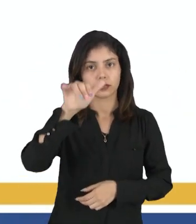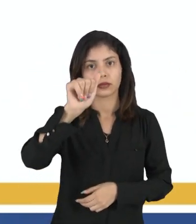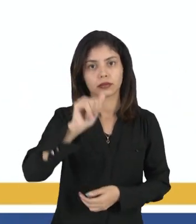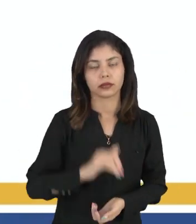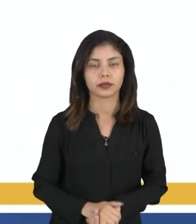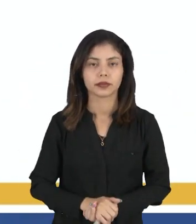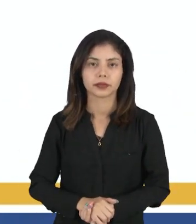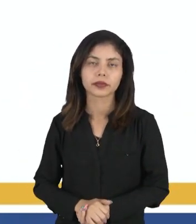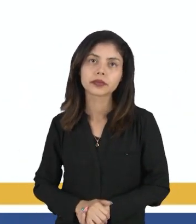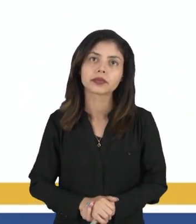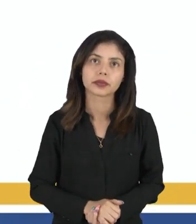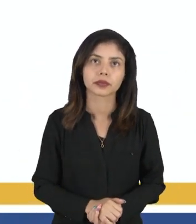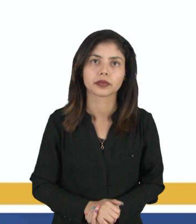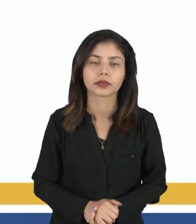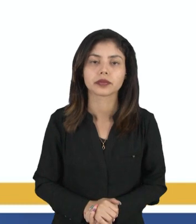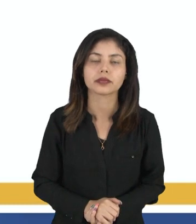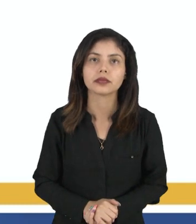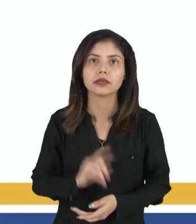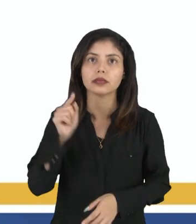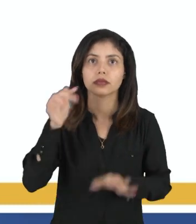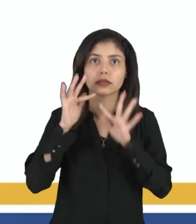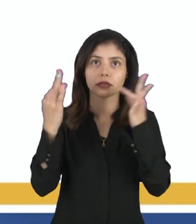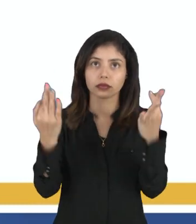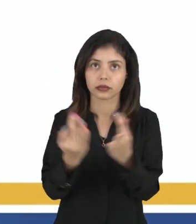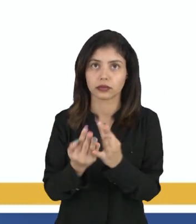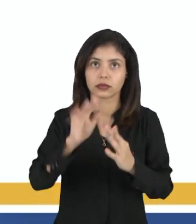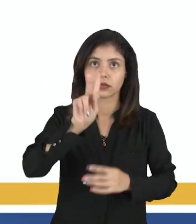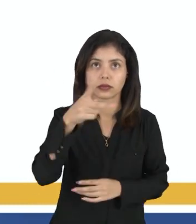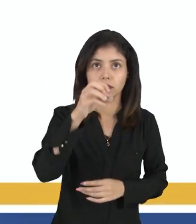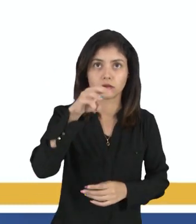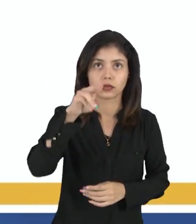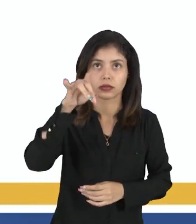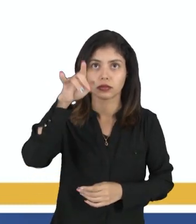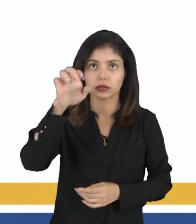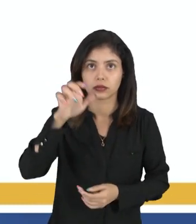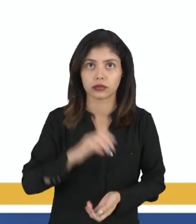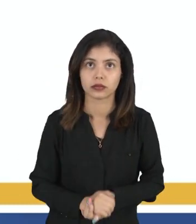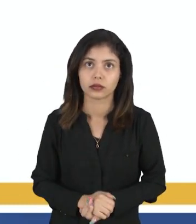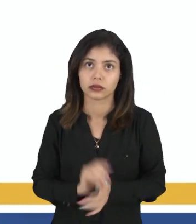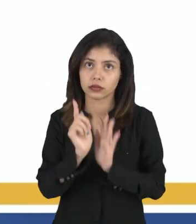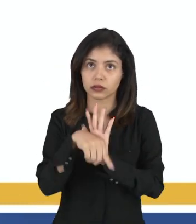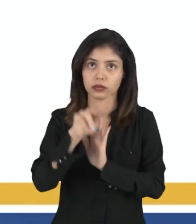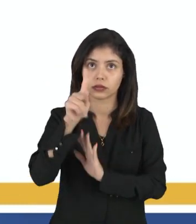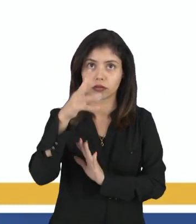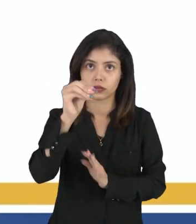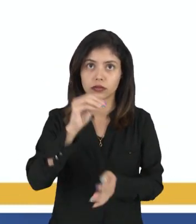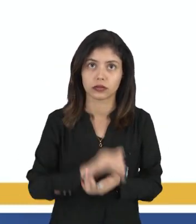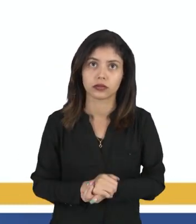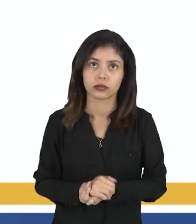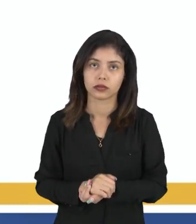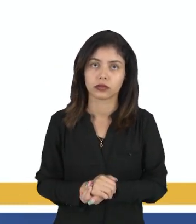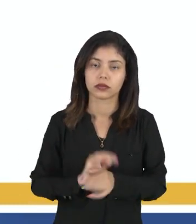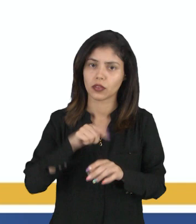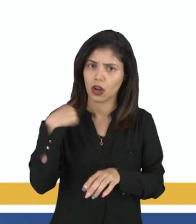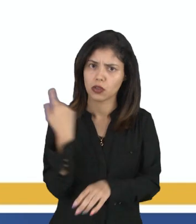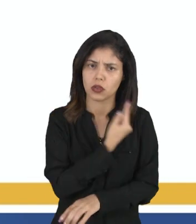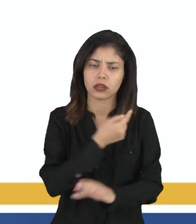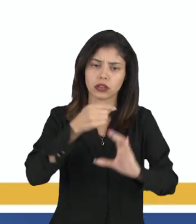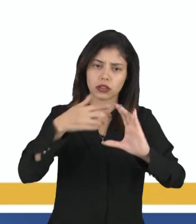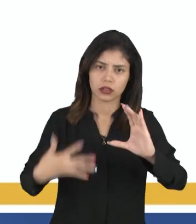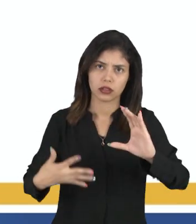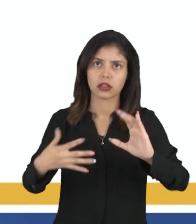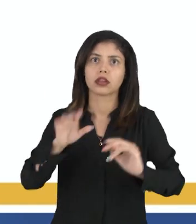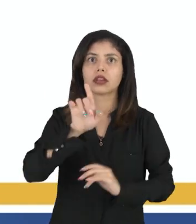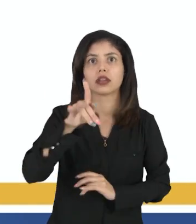dos primatas, né? Depois, qual é a nossa família? Hominídea. Gênero, Homo. E qual é a nossa espécie?